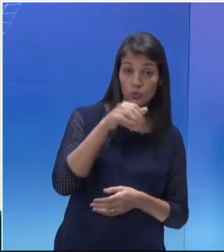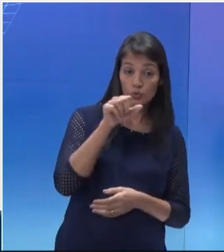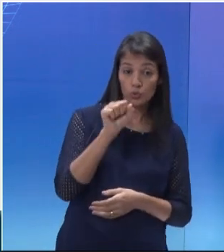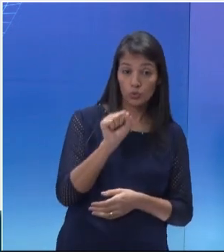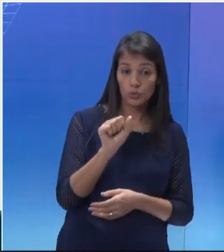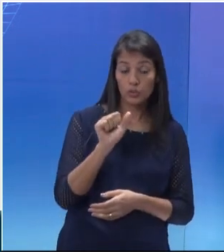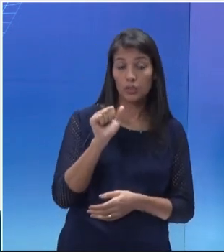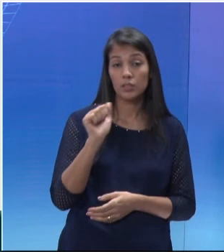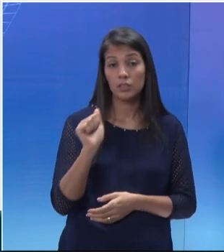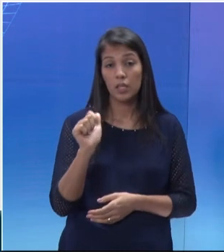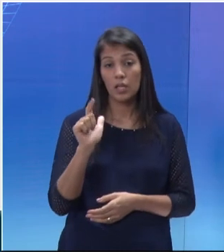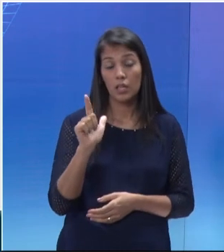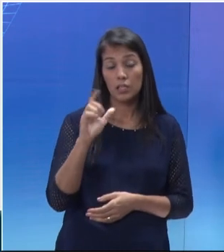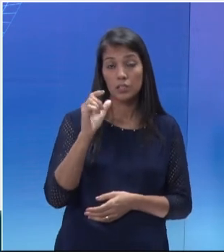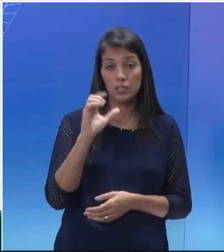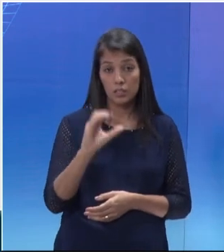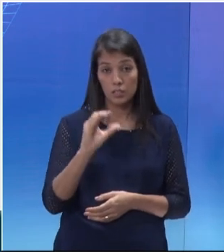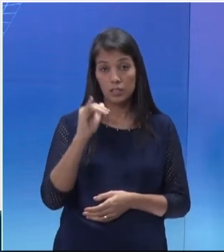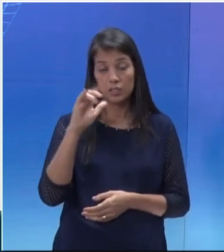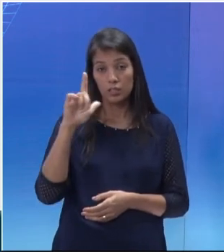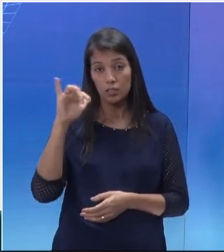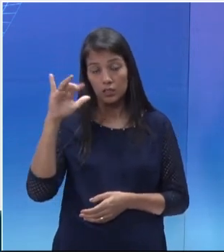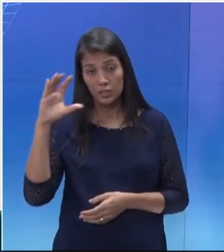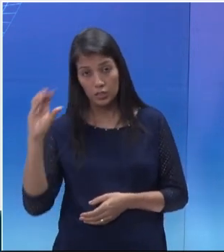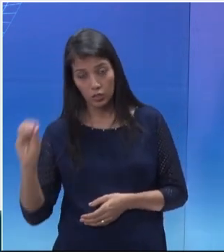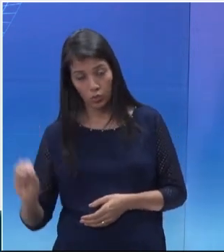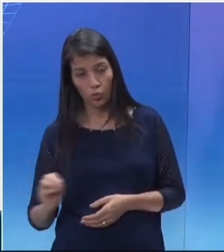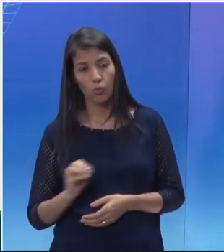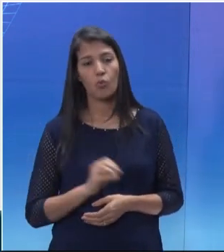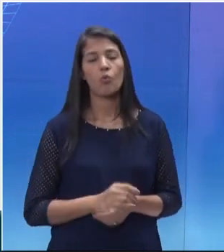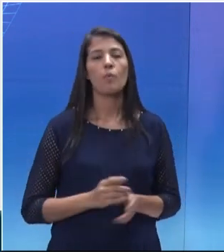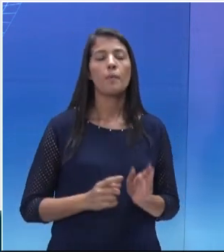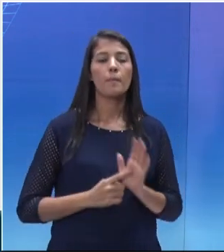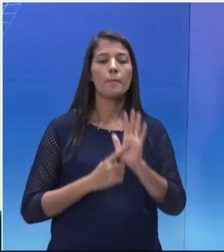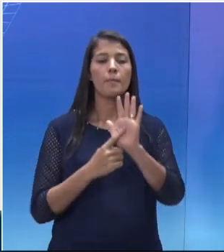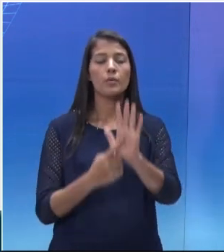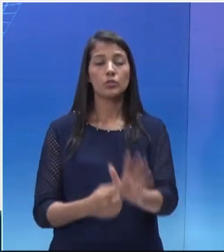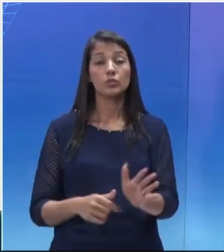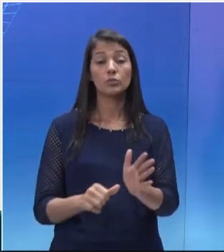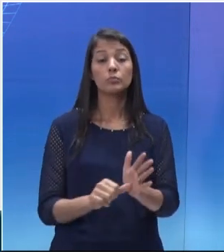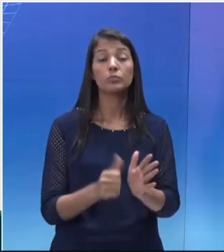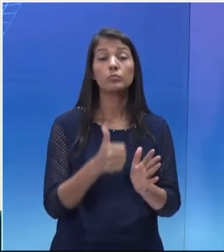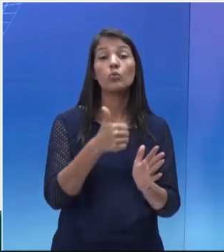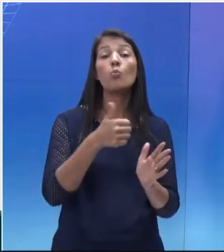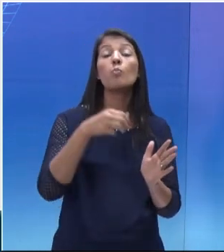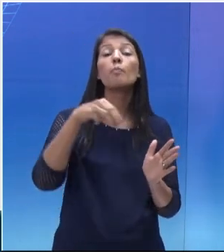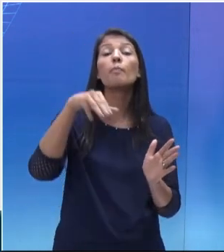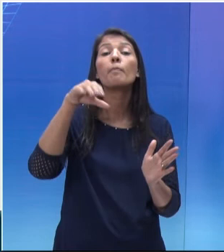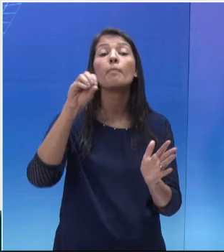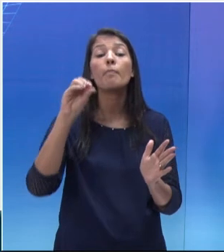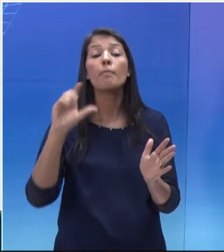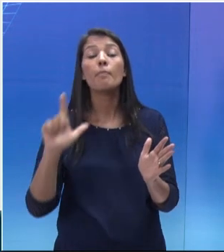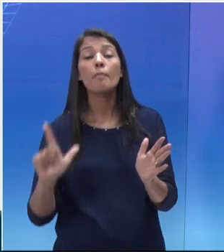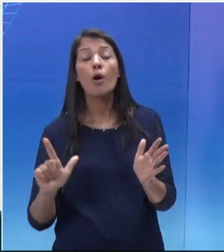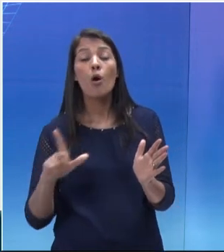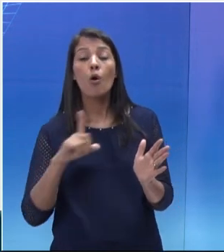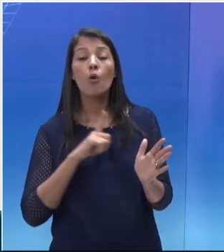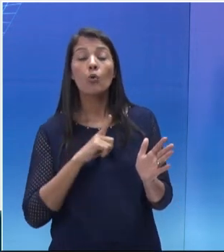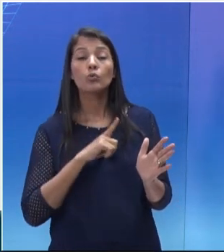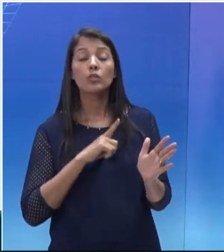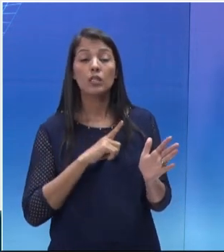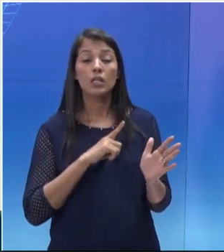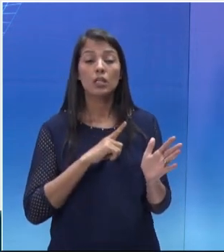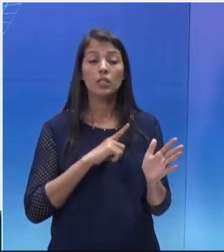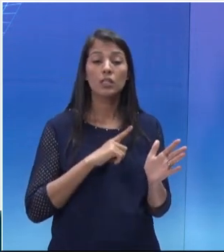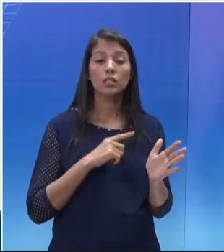salicílico, então, conhecido, que o enunciado nos trouxe? Que 1 mol dele possui 138 gramas e está produzindo 1 mol do